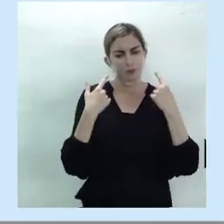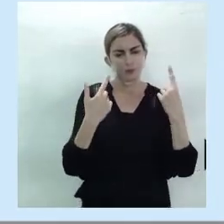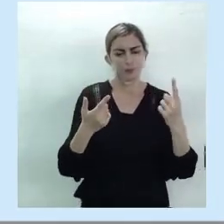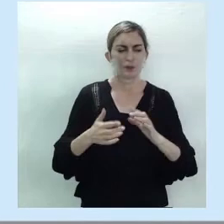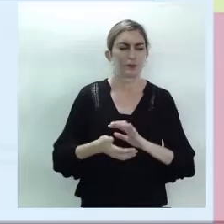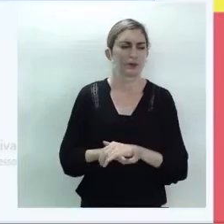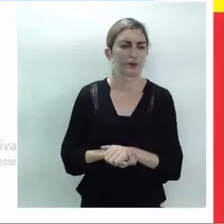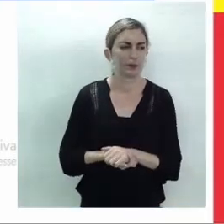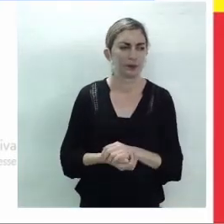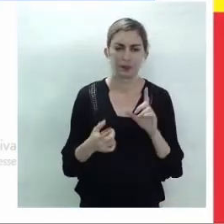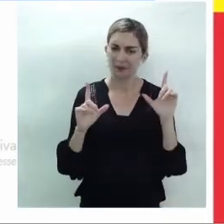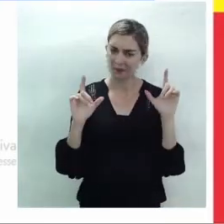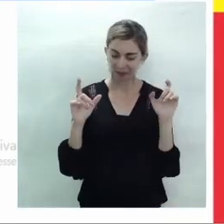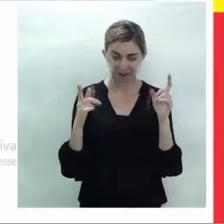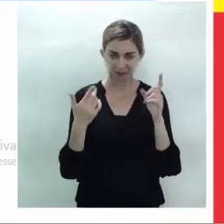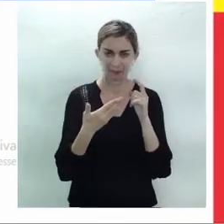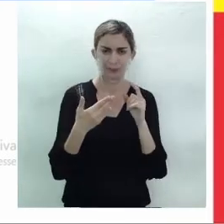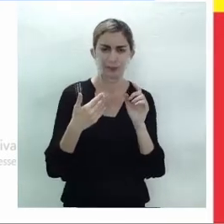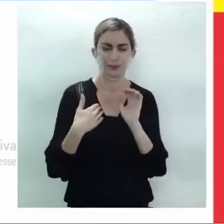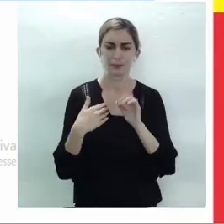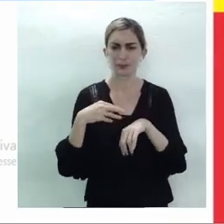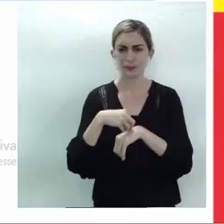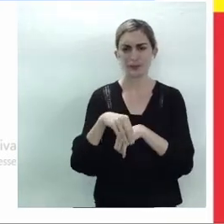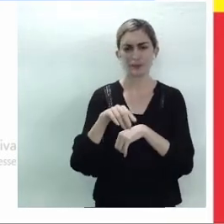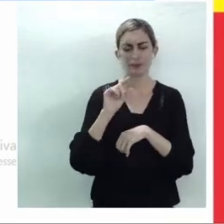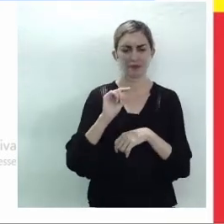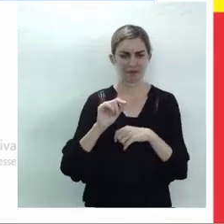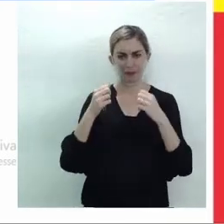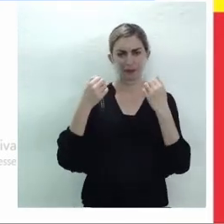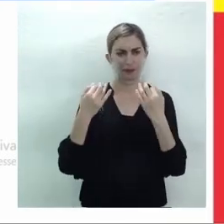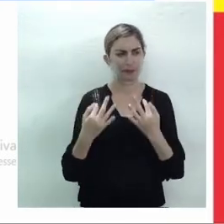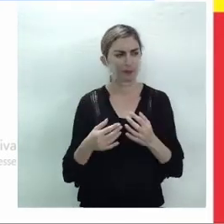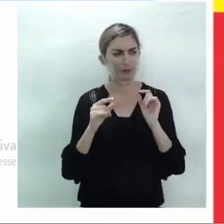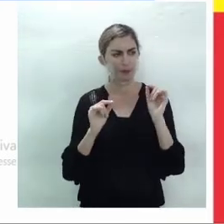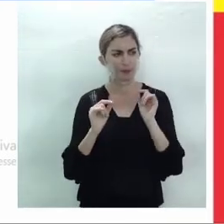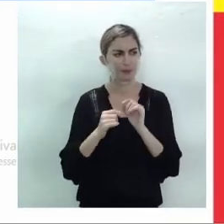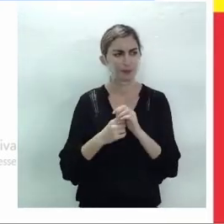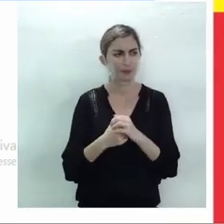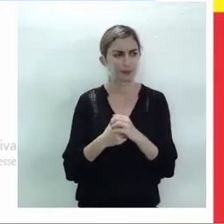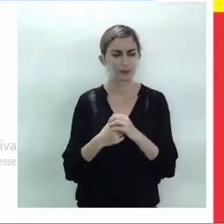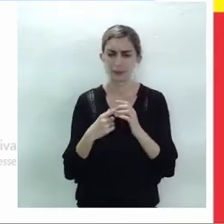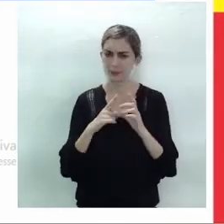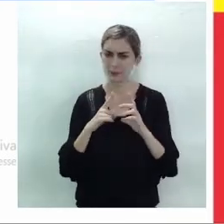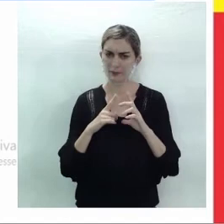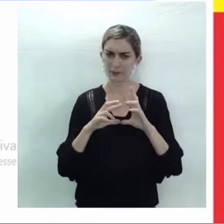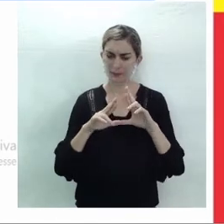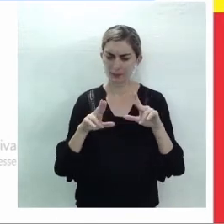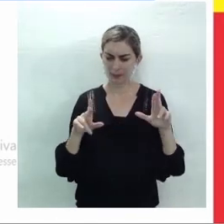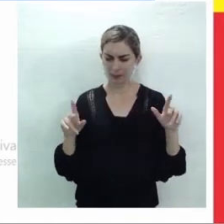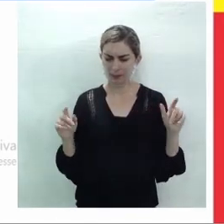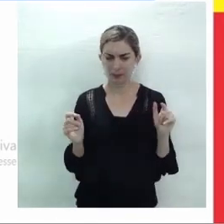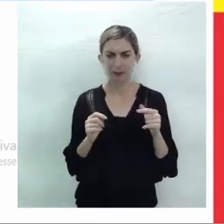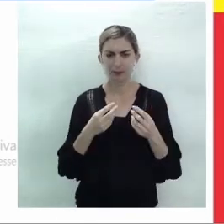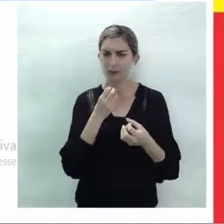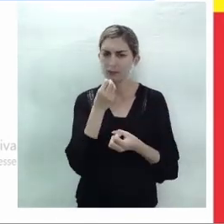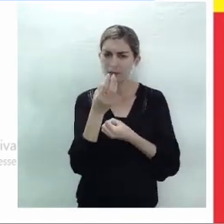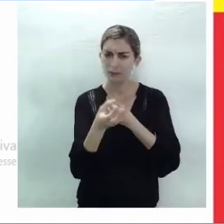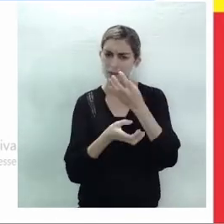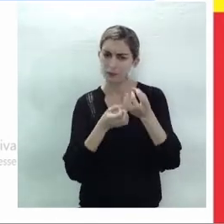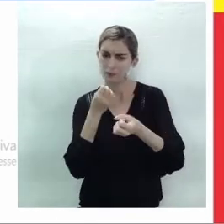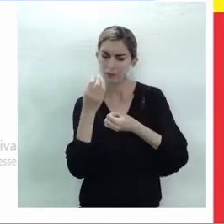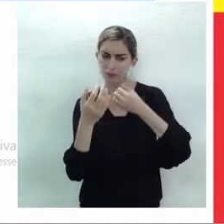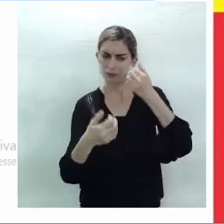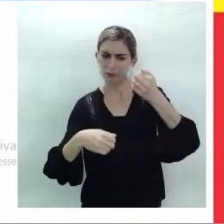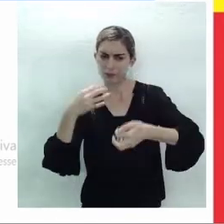Prestem bem atenção. Esta foto, ela nos traz justamente o seguinte, são relatos,